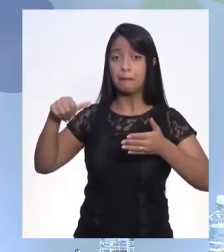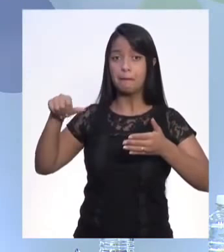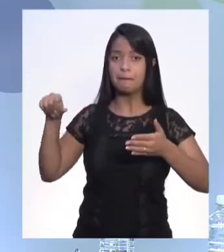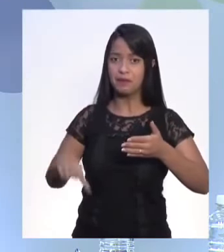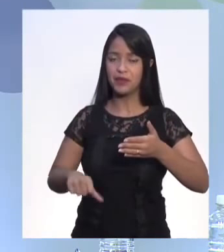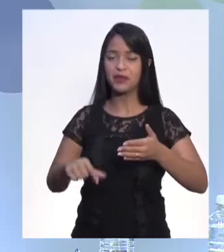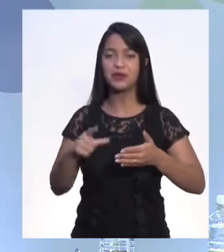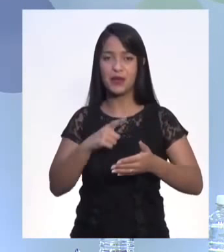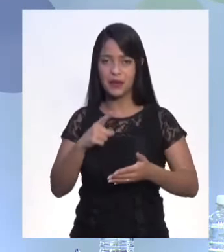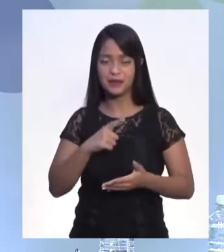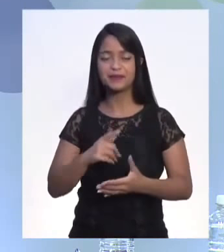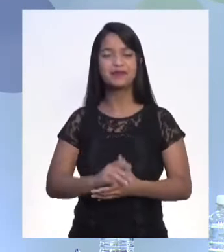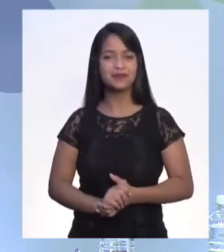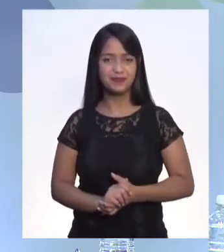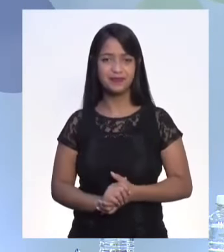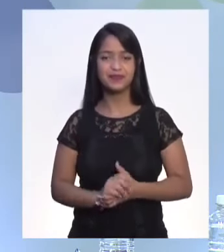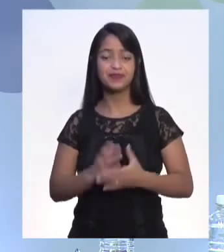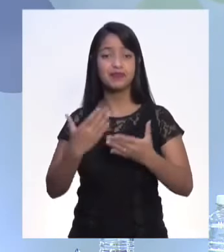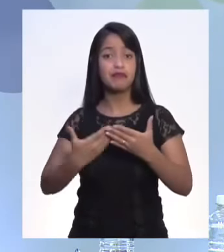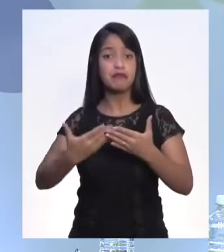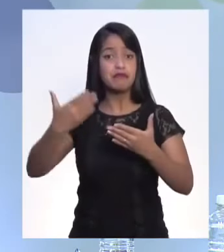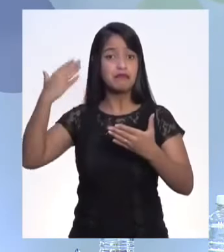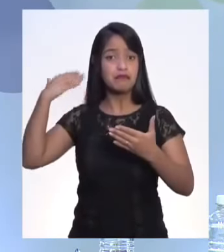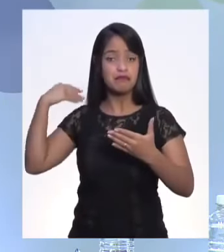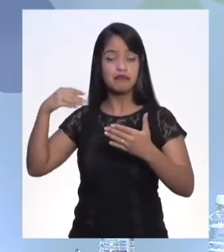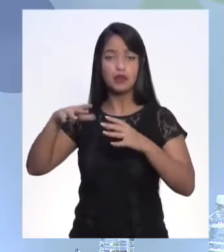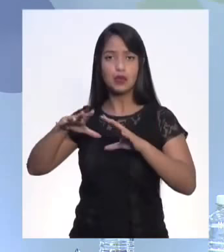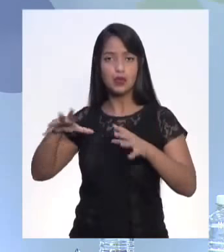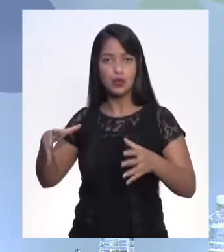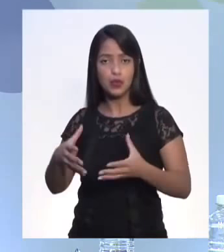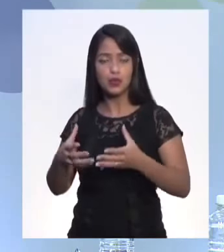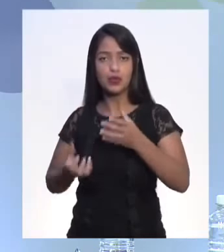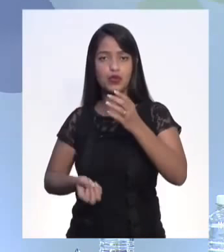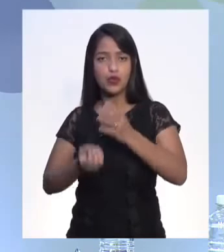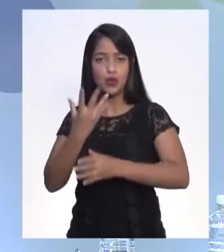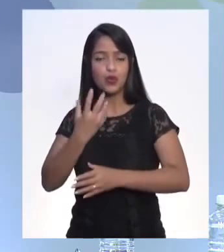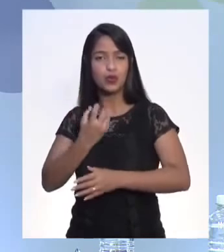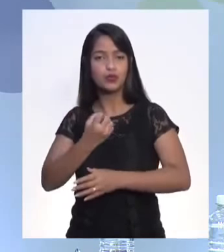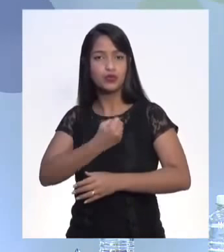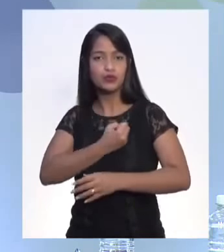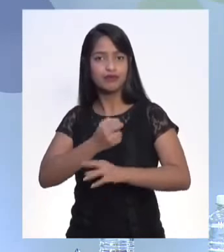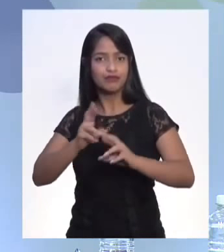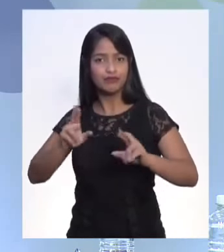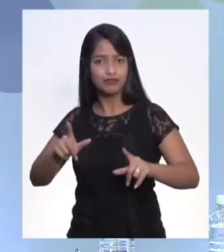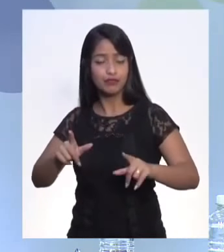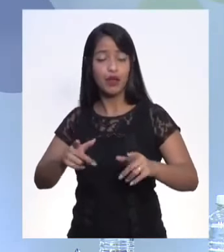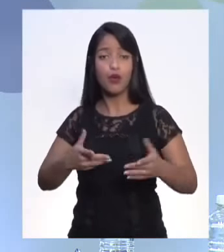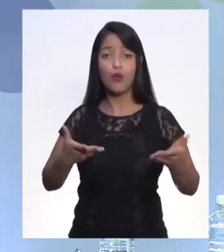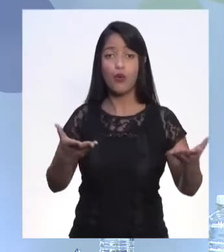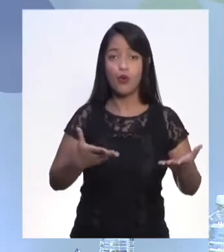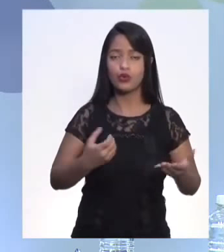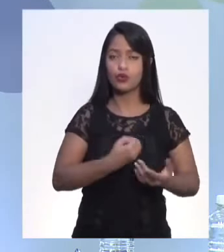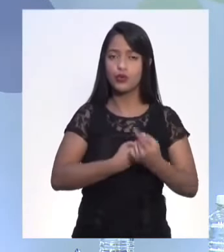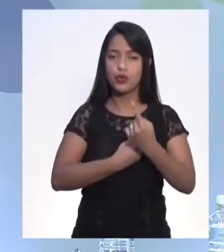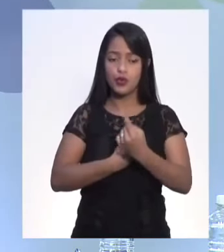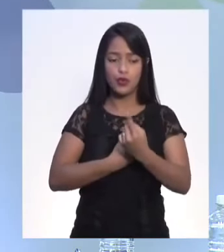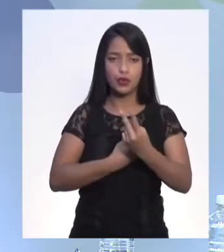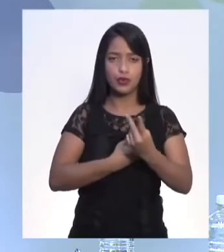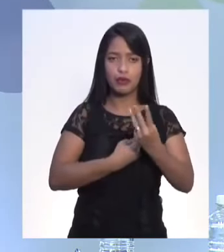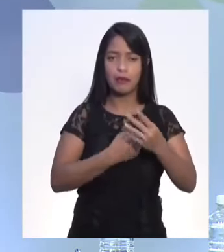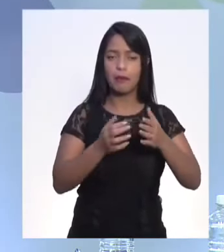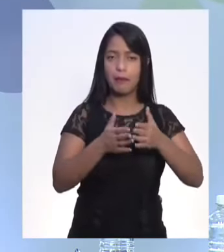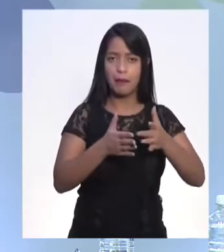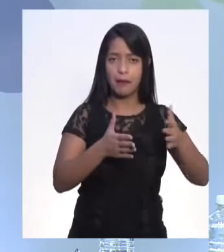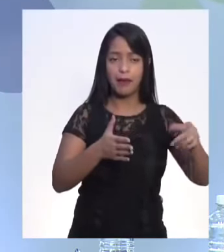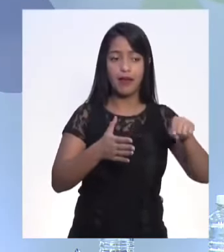vai mostrar olha aqui avisa do que se tinha e outros povos desenvolveram um sistema de numeração esse que a gente tem é maravilhoso tá então